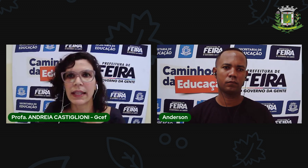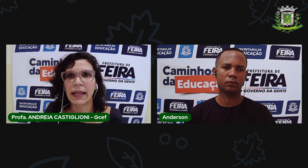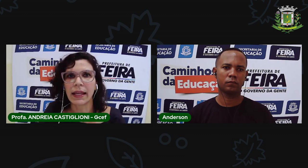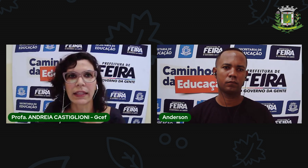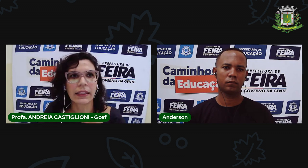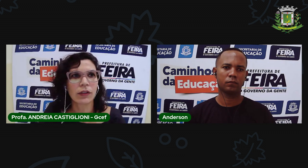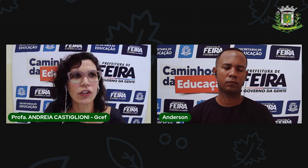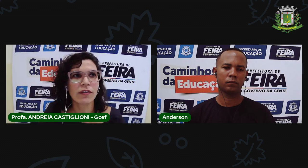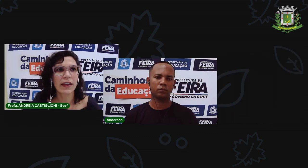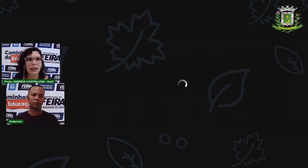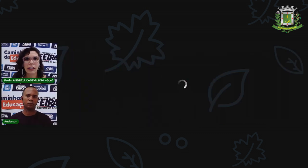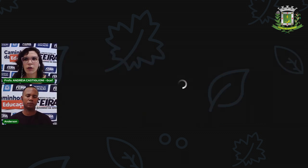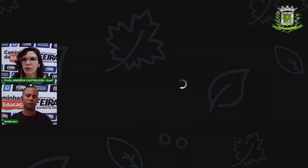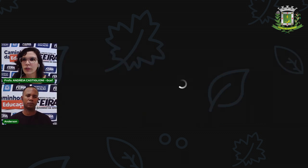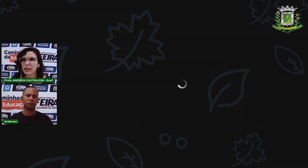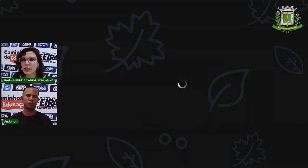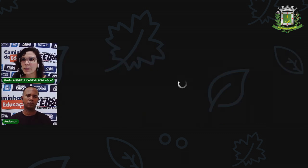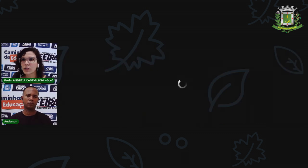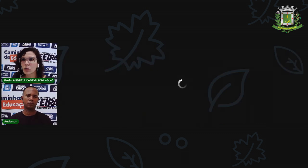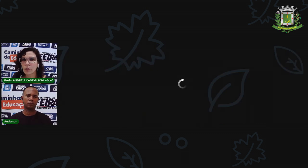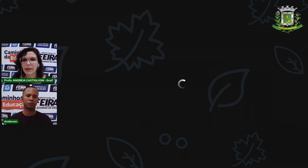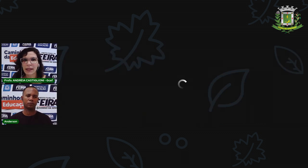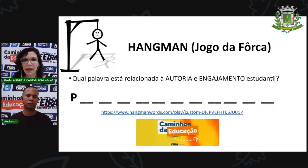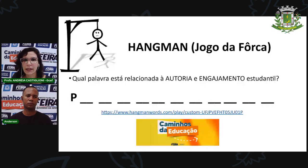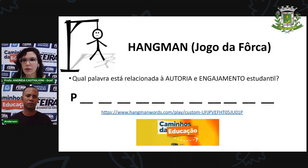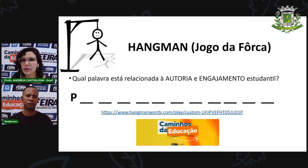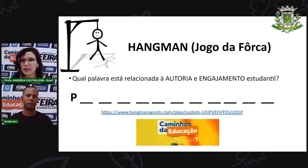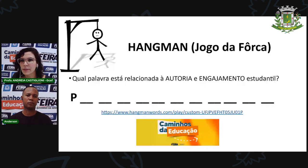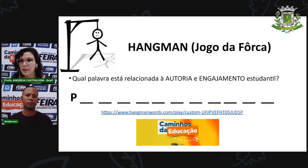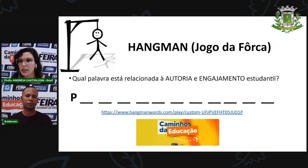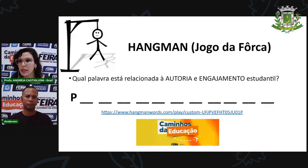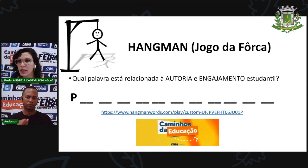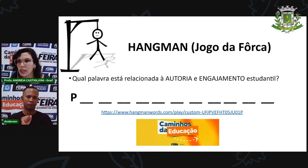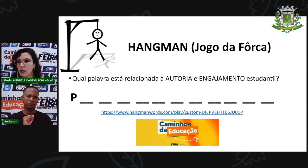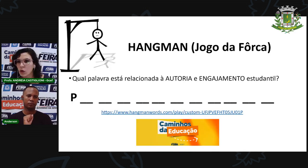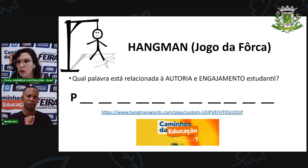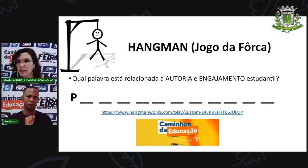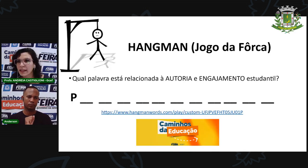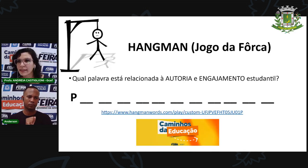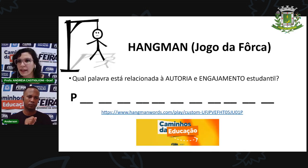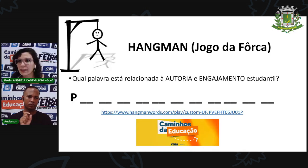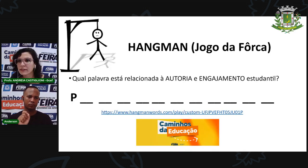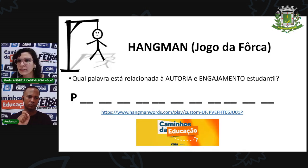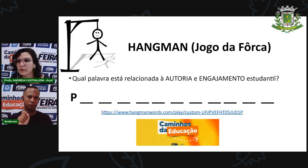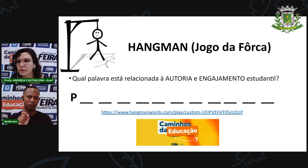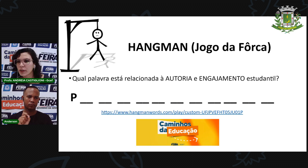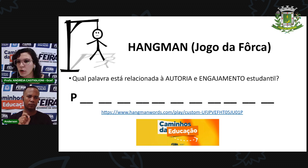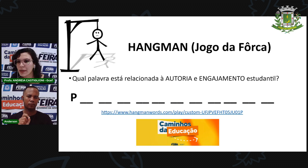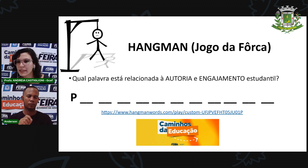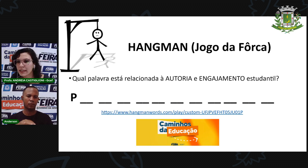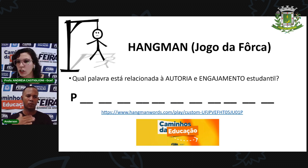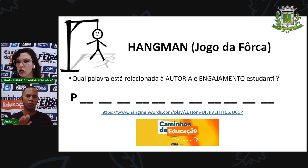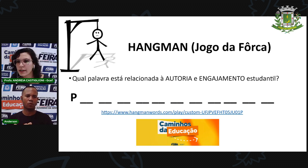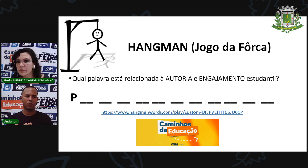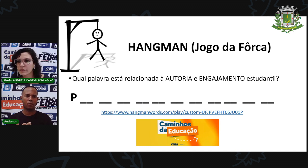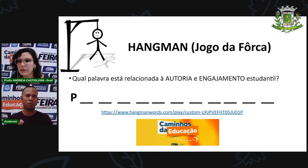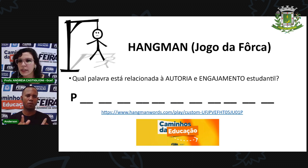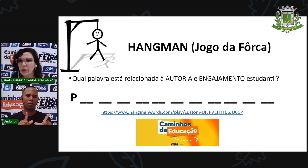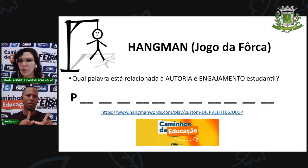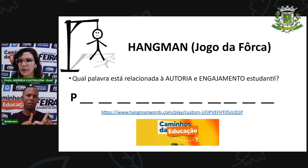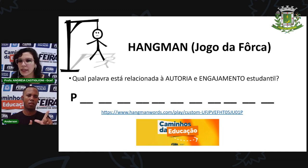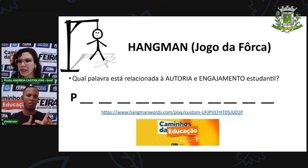Vamos lá. Então, deixa eu ver aqui com vocês pelos comentários. Letra. Vamos começar